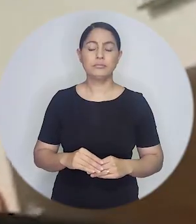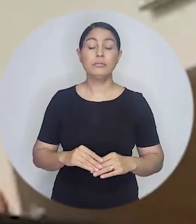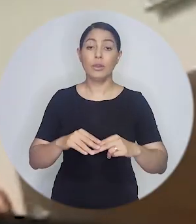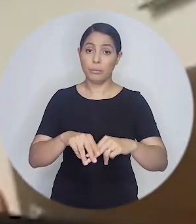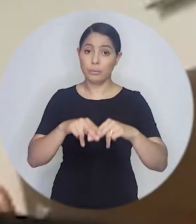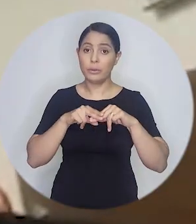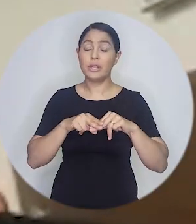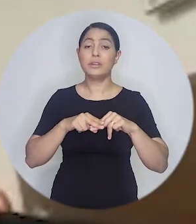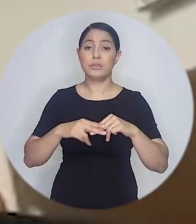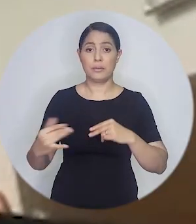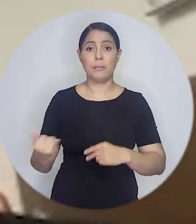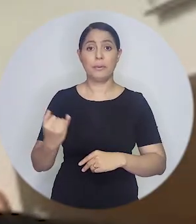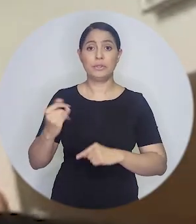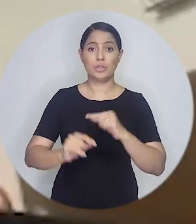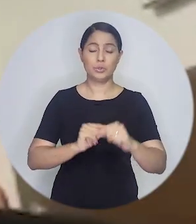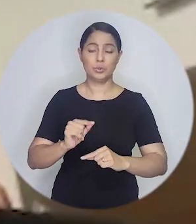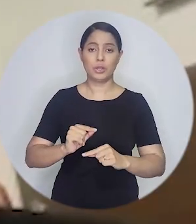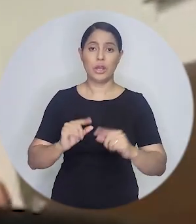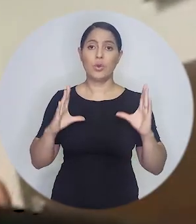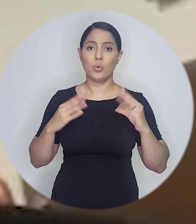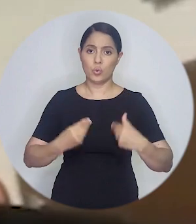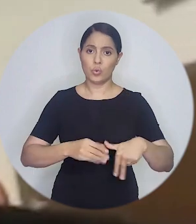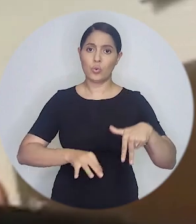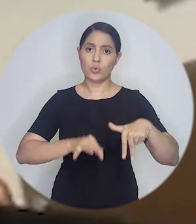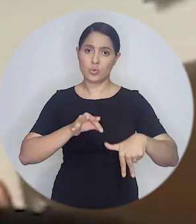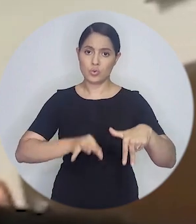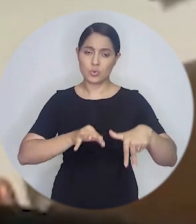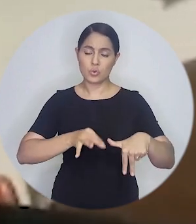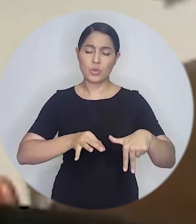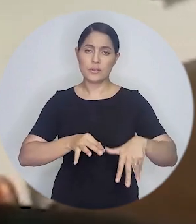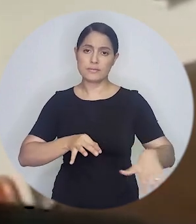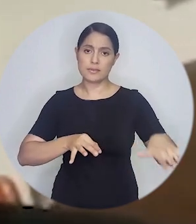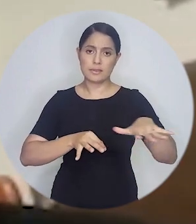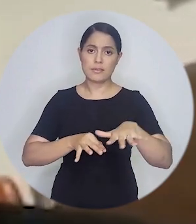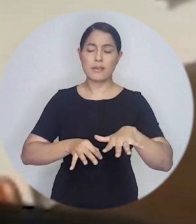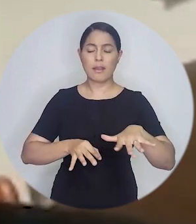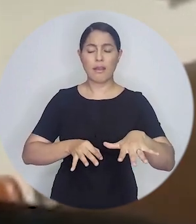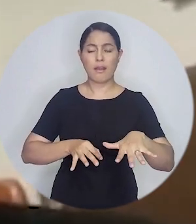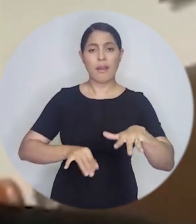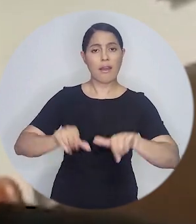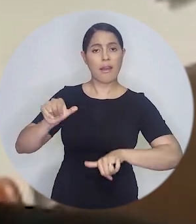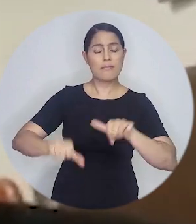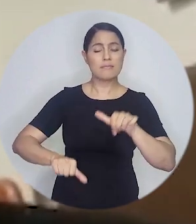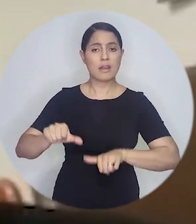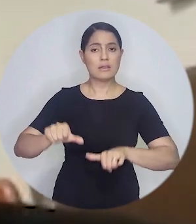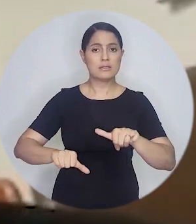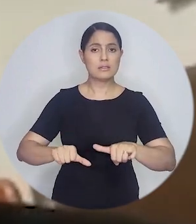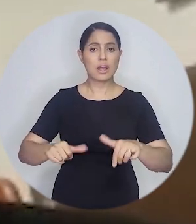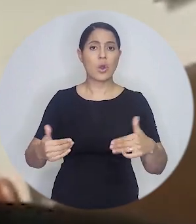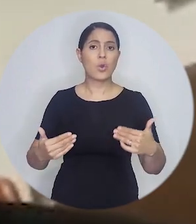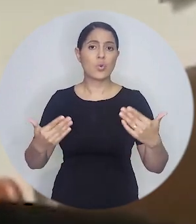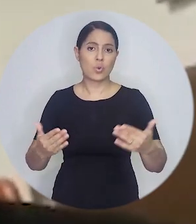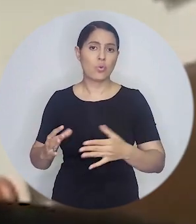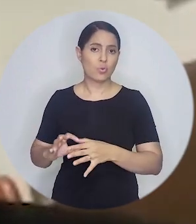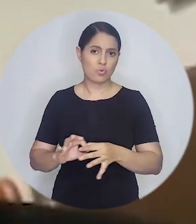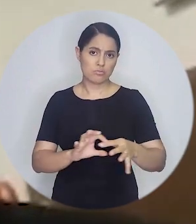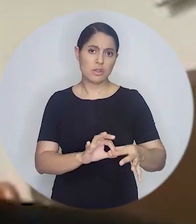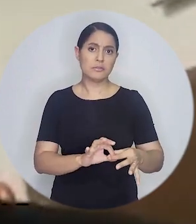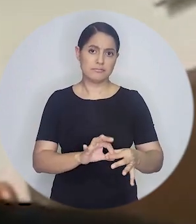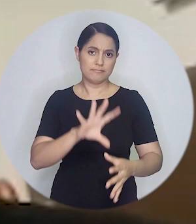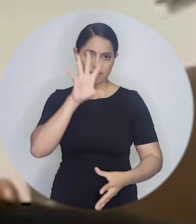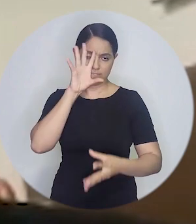ser fixado pelo magistrado, devendo, obviamente, o magistrado fixar esse valor de